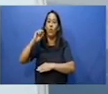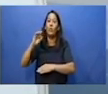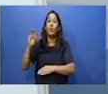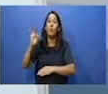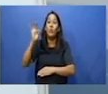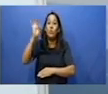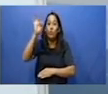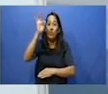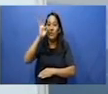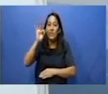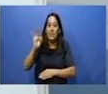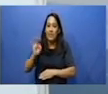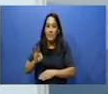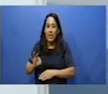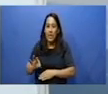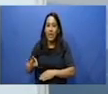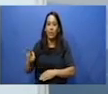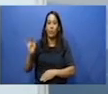insetos